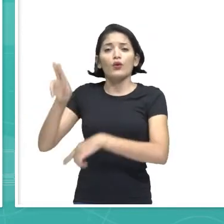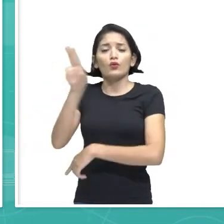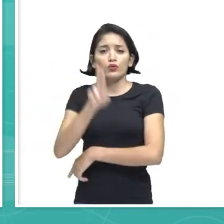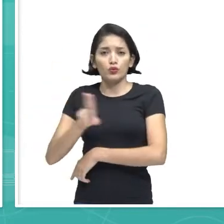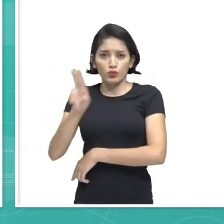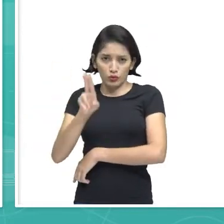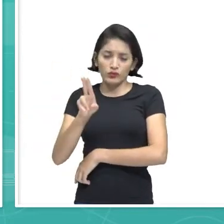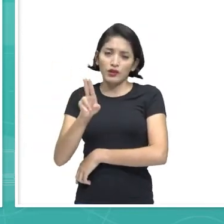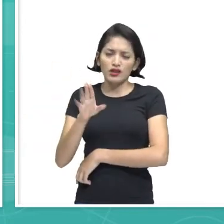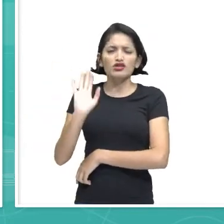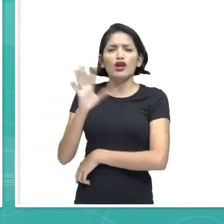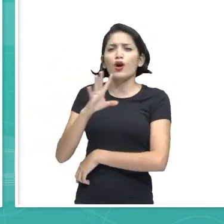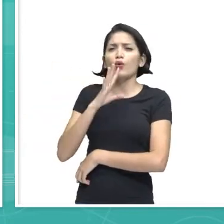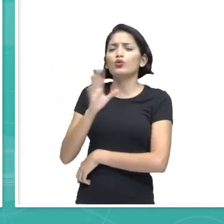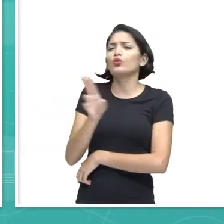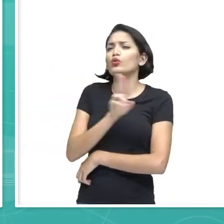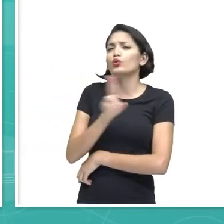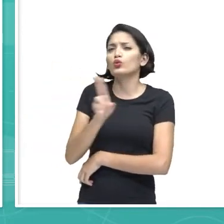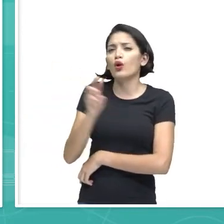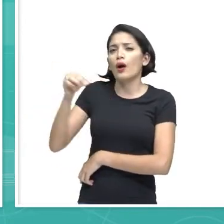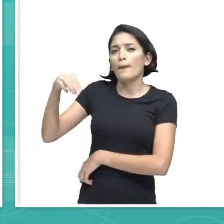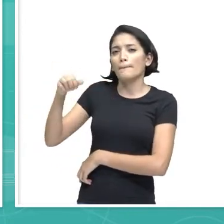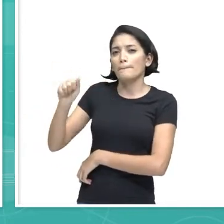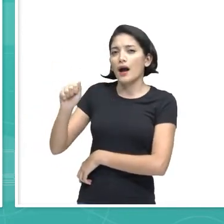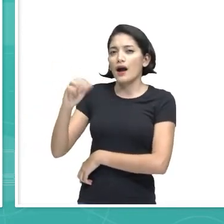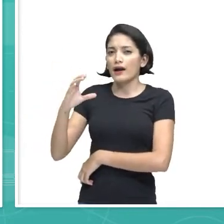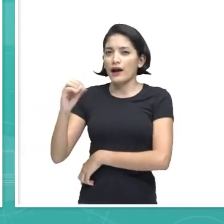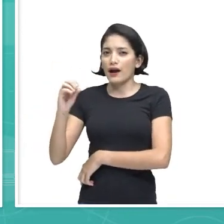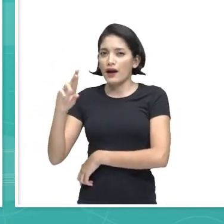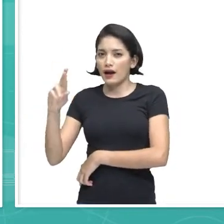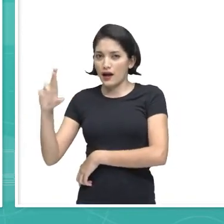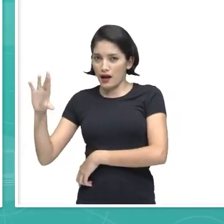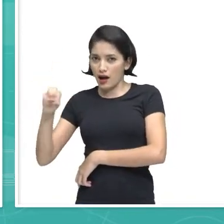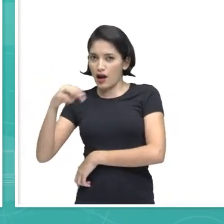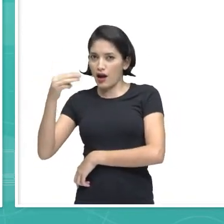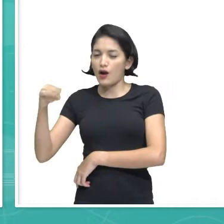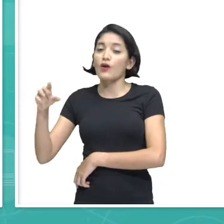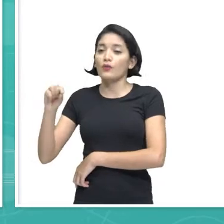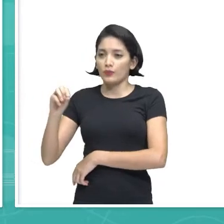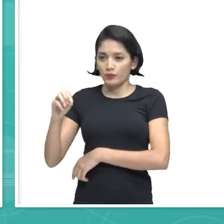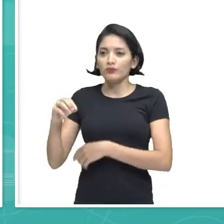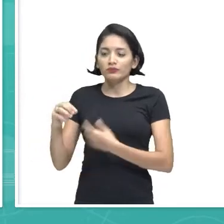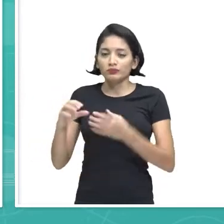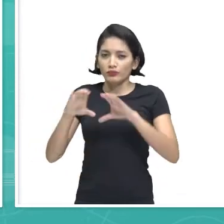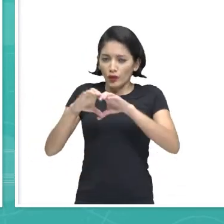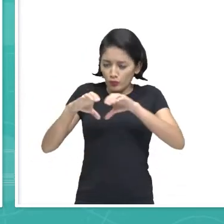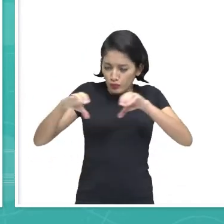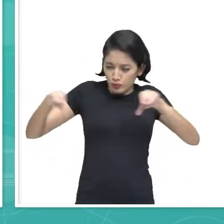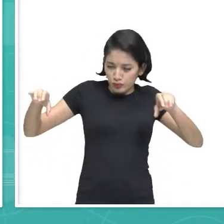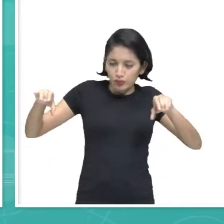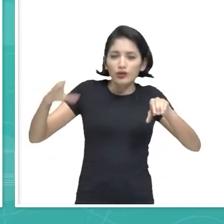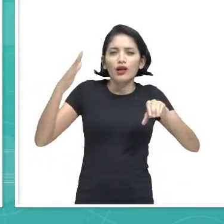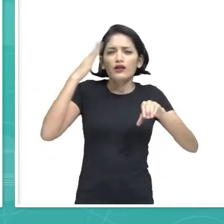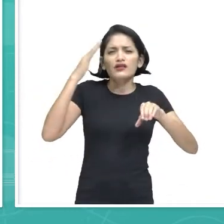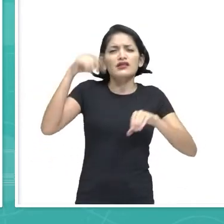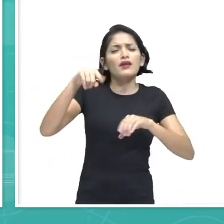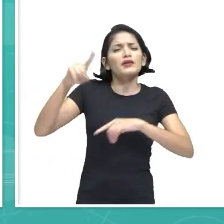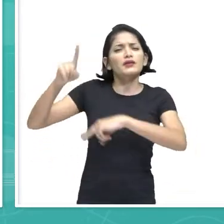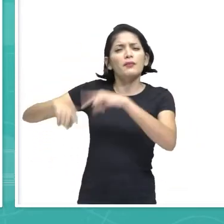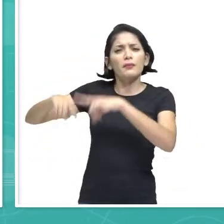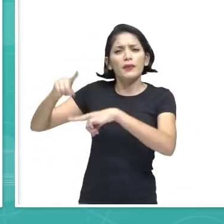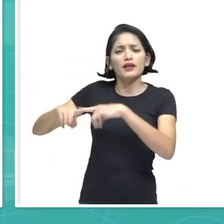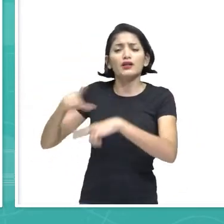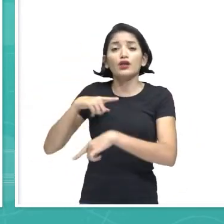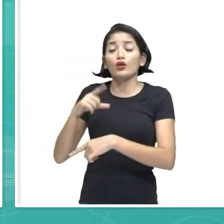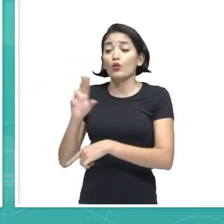utilizado, que a gente conhece pelo nome de macarrão. Vocês já ouviram falar? Mas, ó, vocês sabiam que esse instrumento ele tem